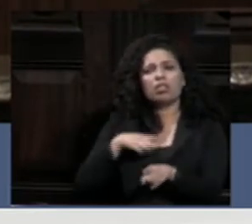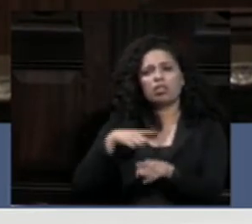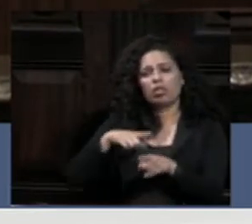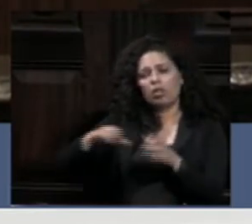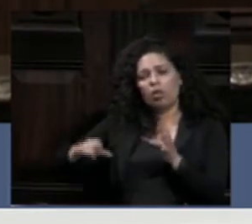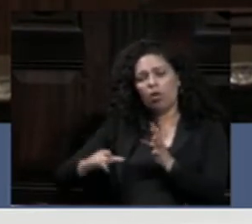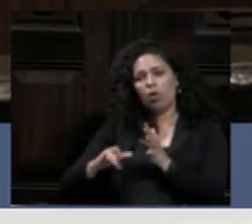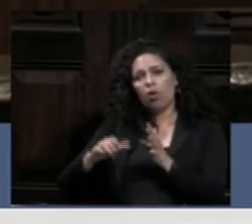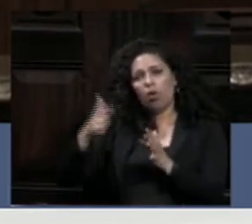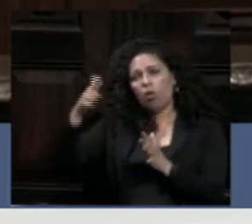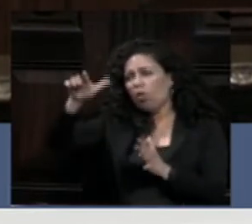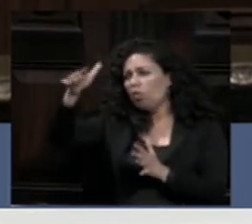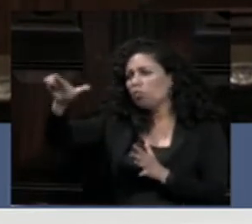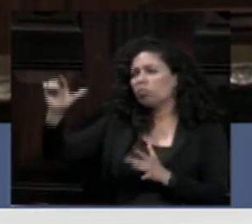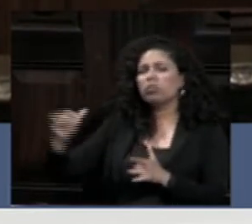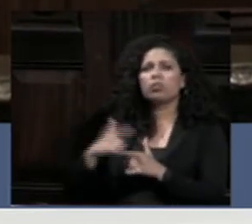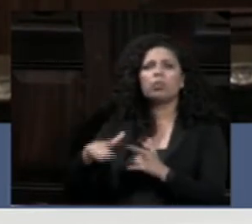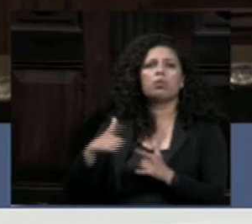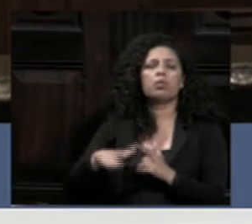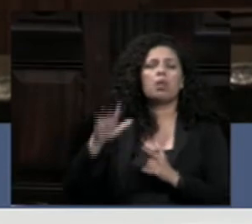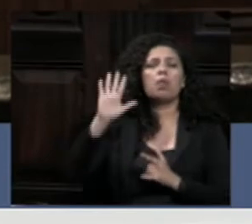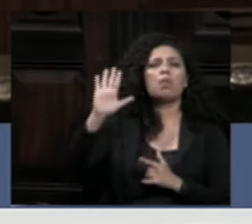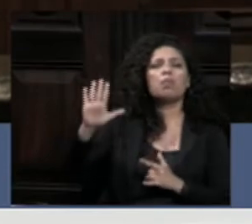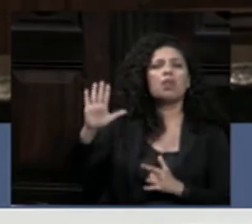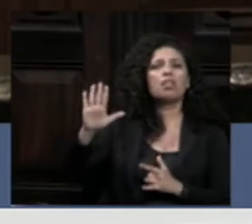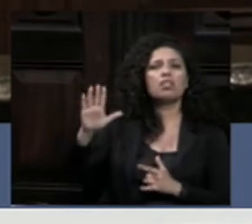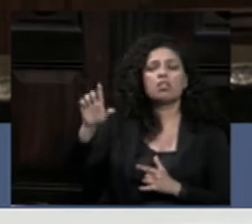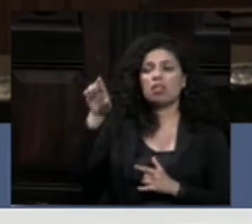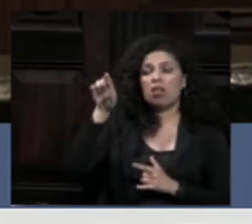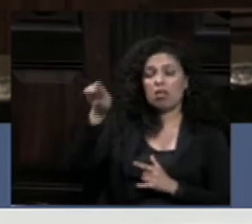outros governantes fizeram, mas ele,